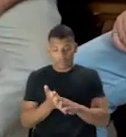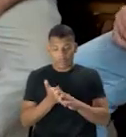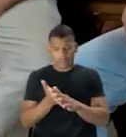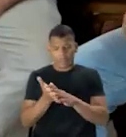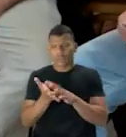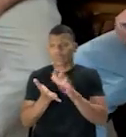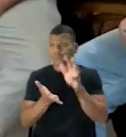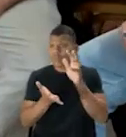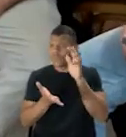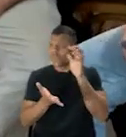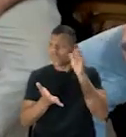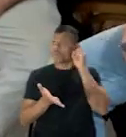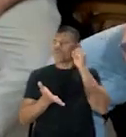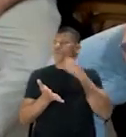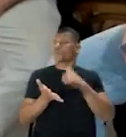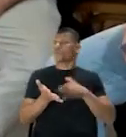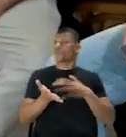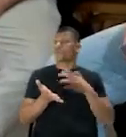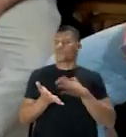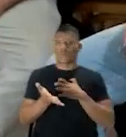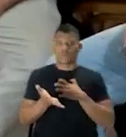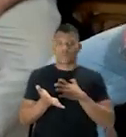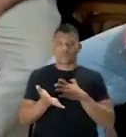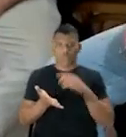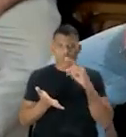tocou na alma brasileira?